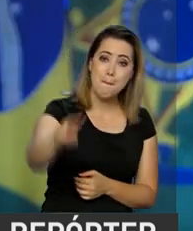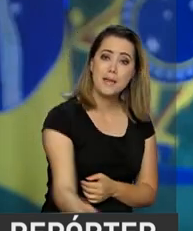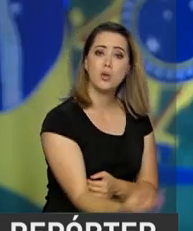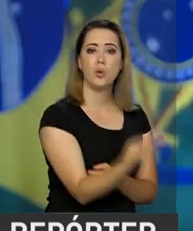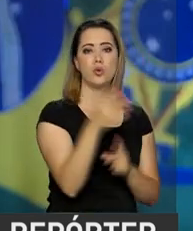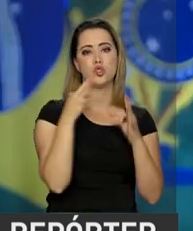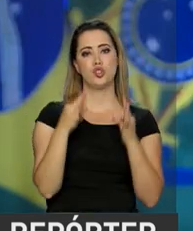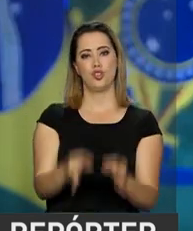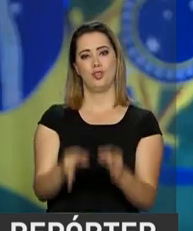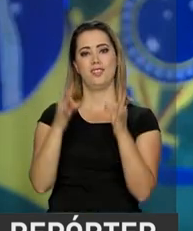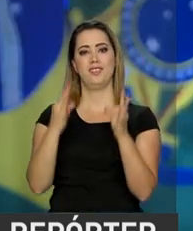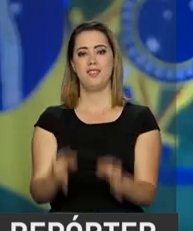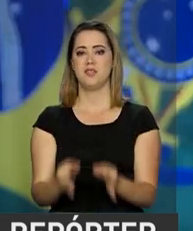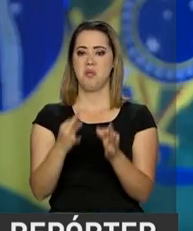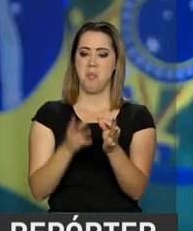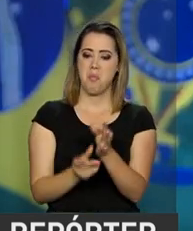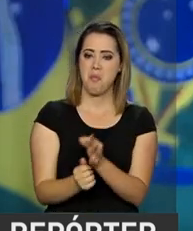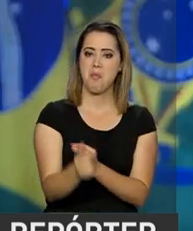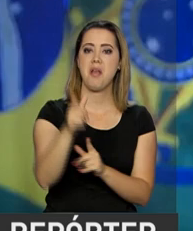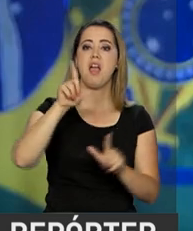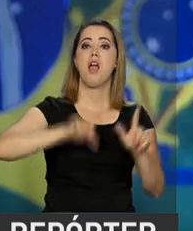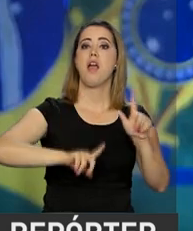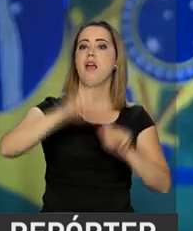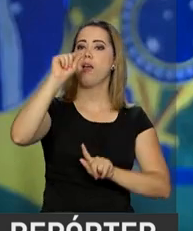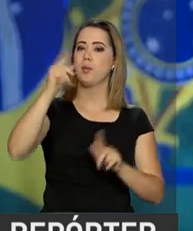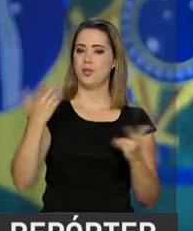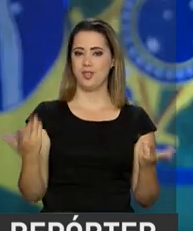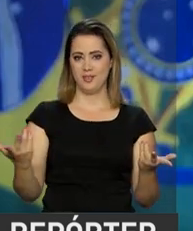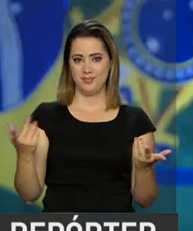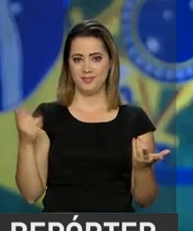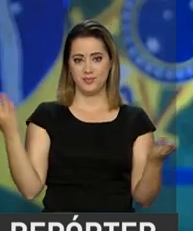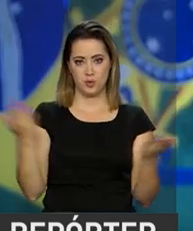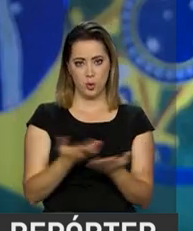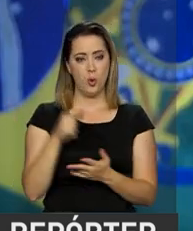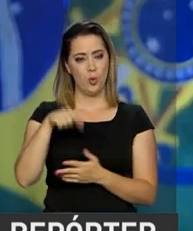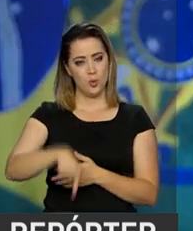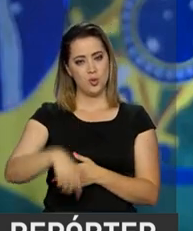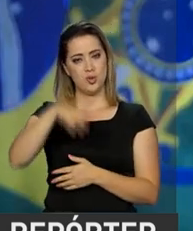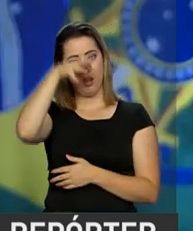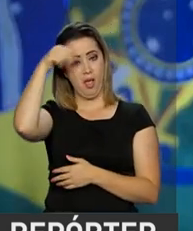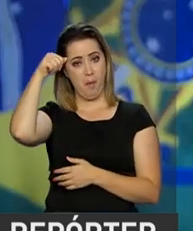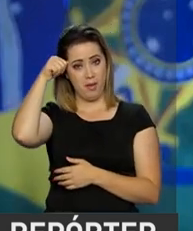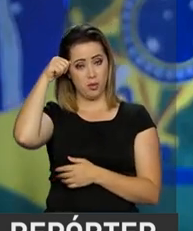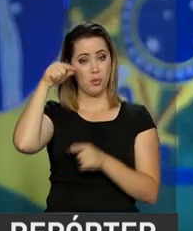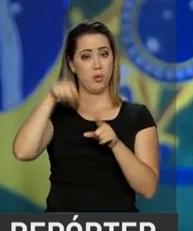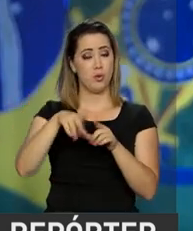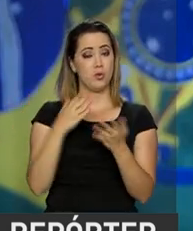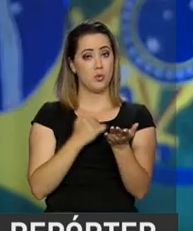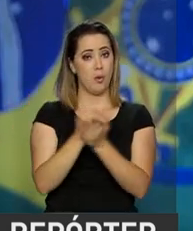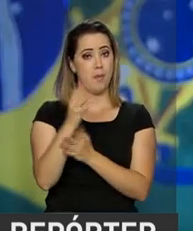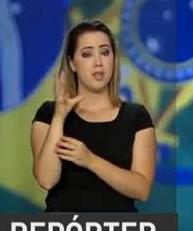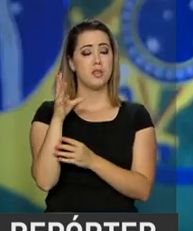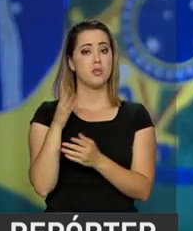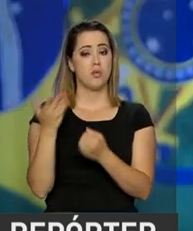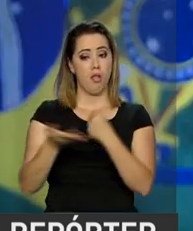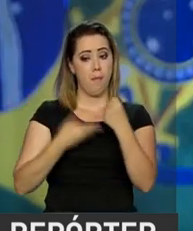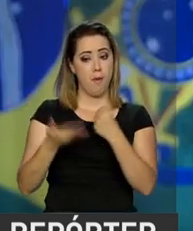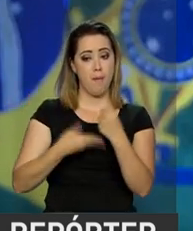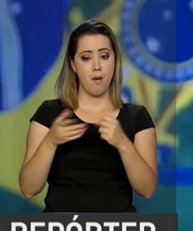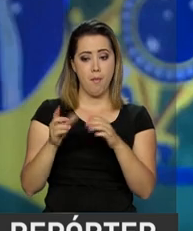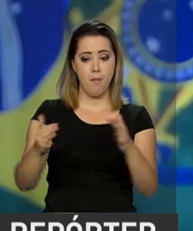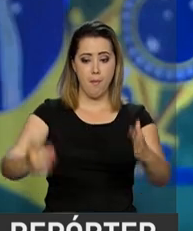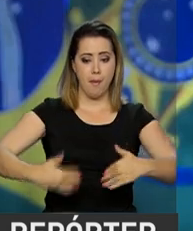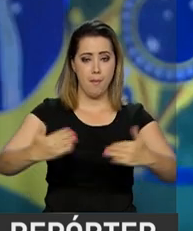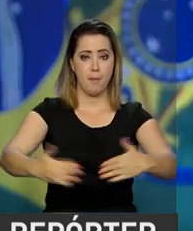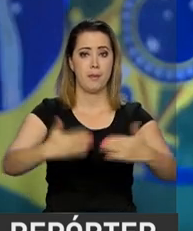de grãos um recorte hoje vim ao Mato Grosso para o início da colheita do algodão quis ver de